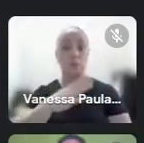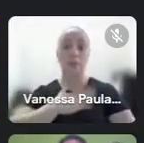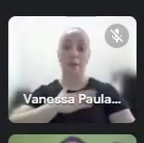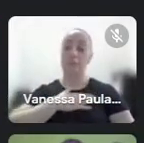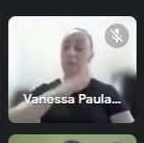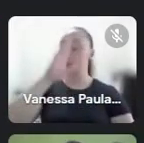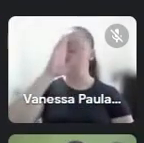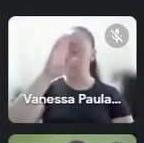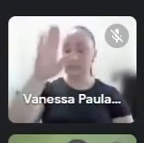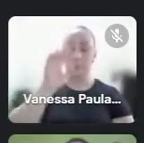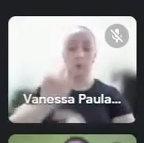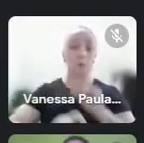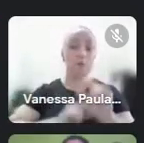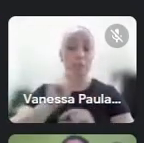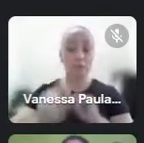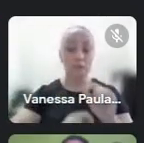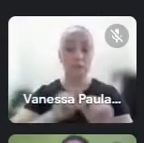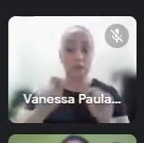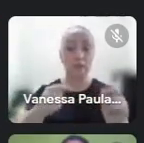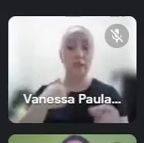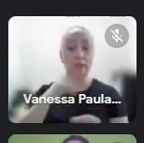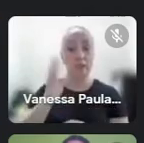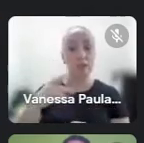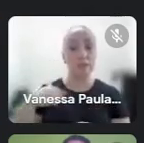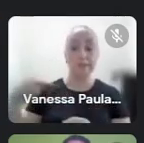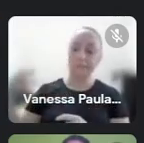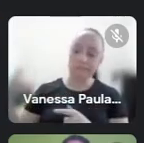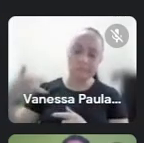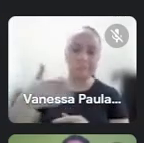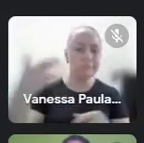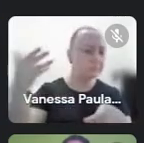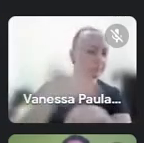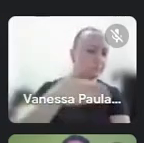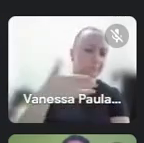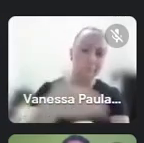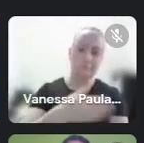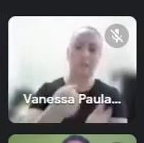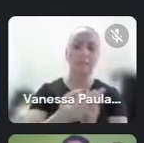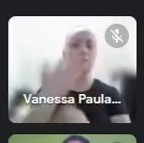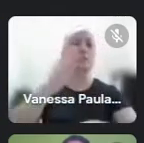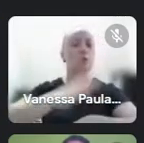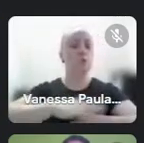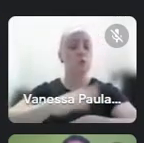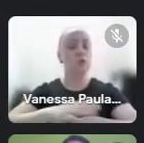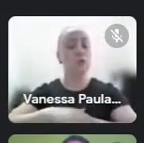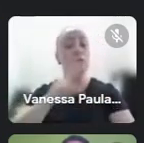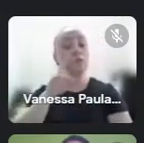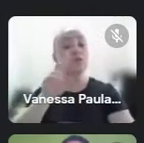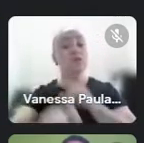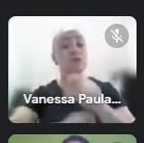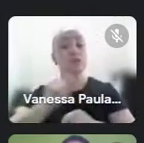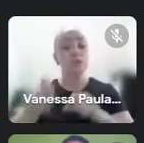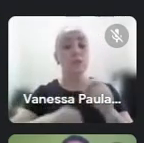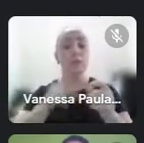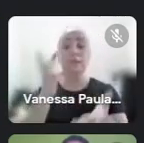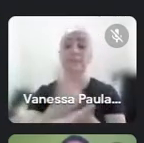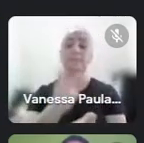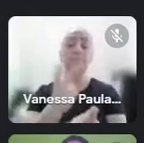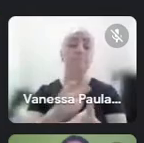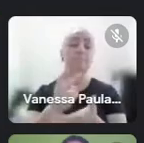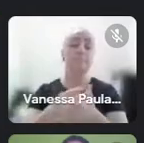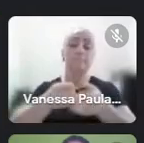que já vinha andando há muito tempo. Mas vejam só que o vertedouro está